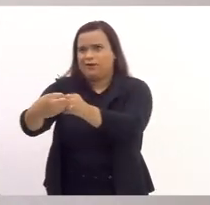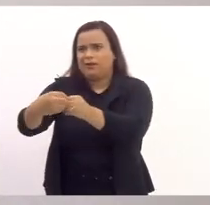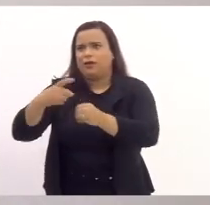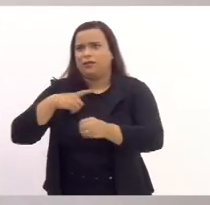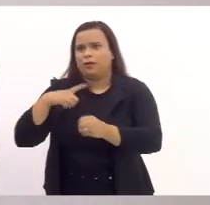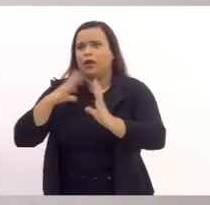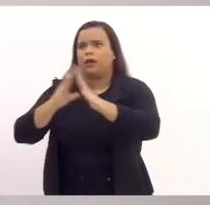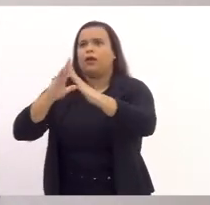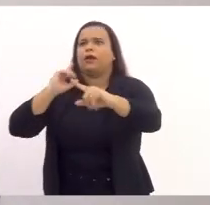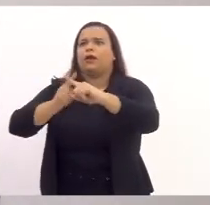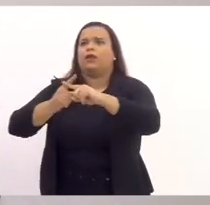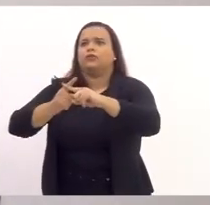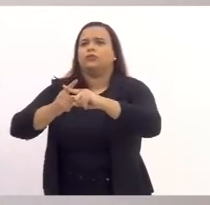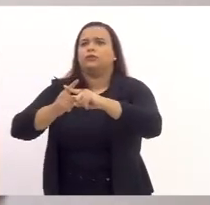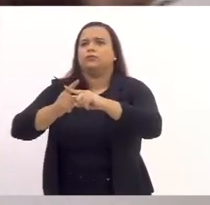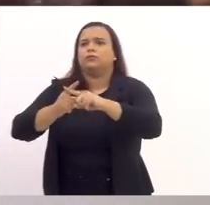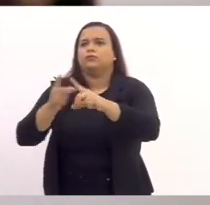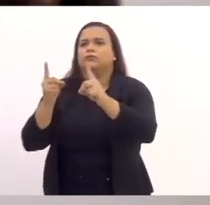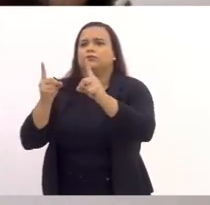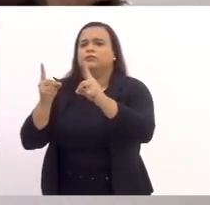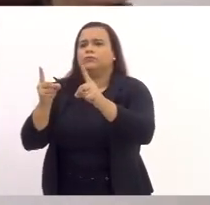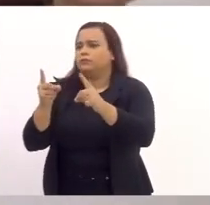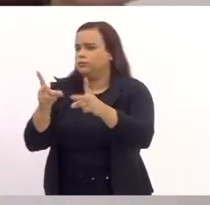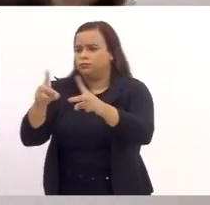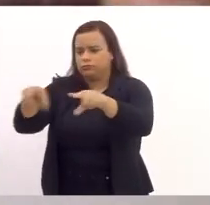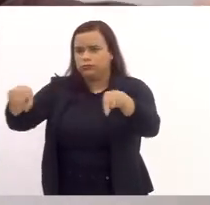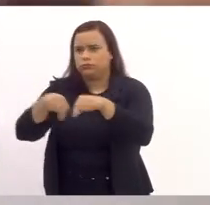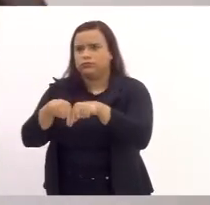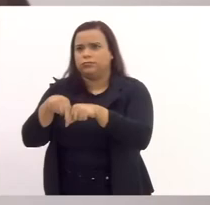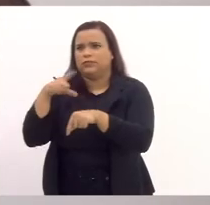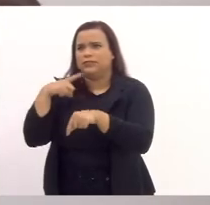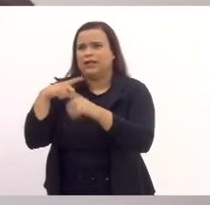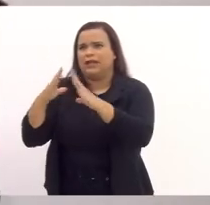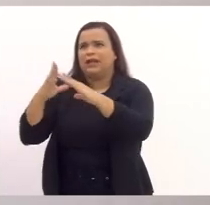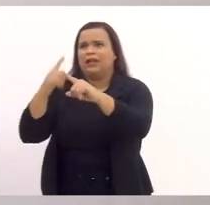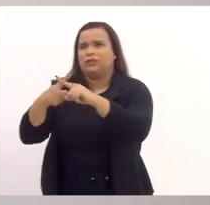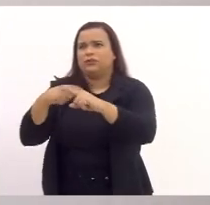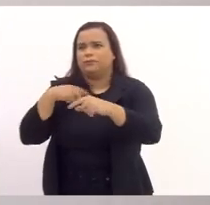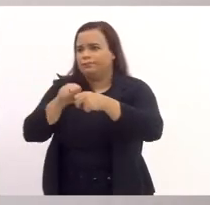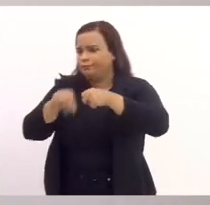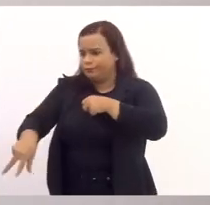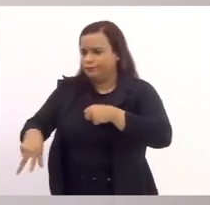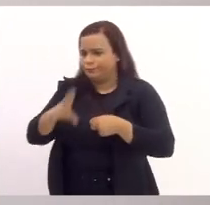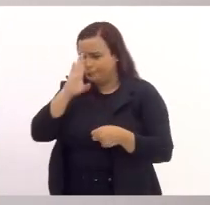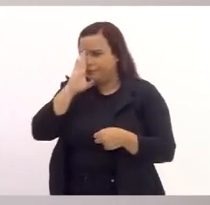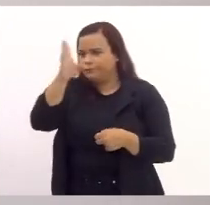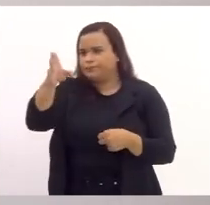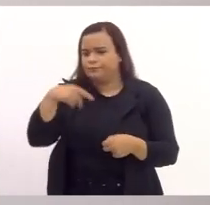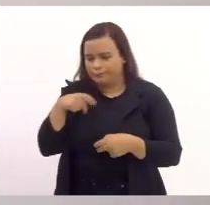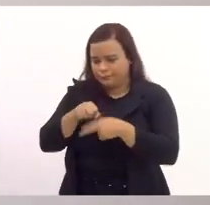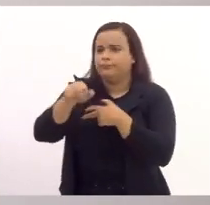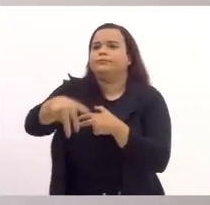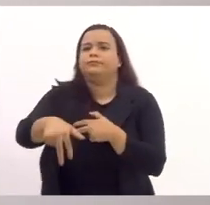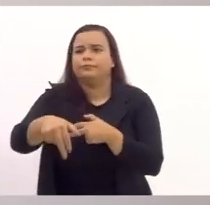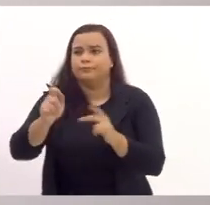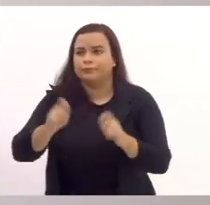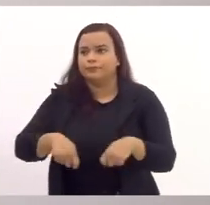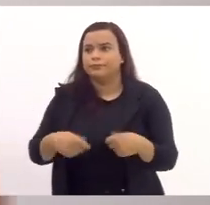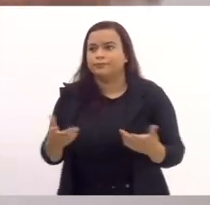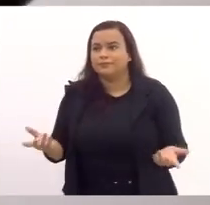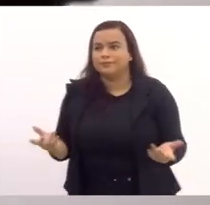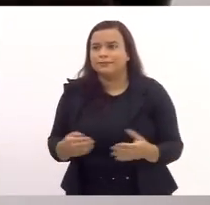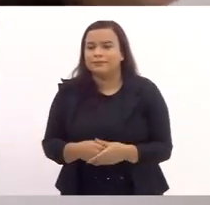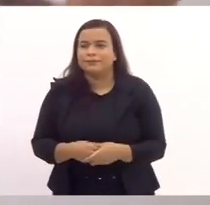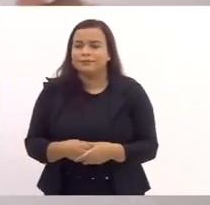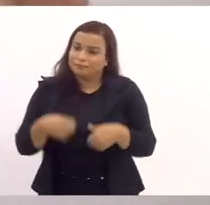igreja. Você sai do trem, você pode entrar direto na igreja. Então, eu estou colocando especificamente esse